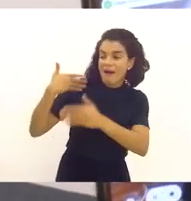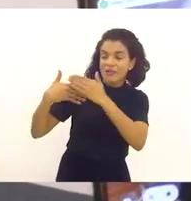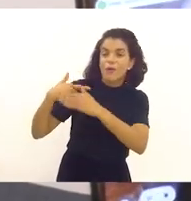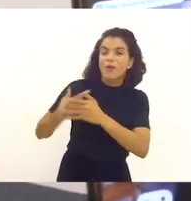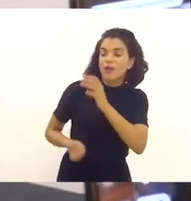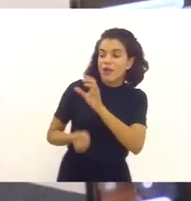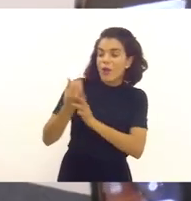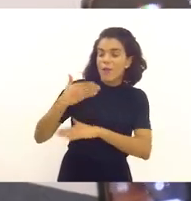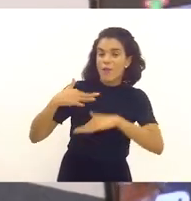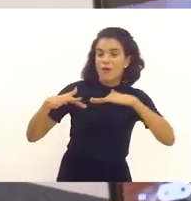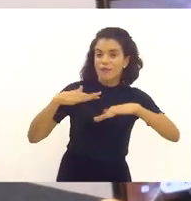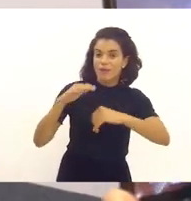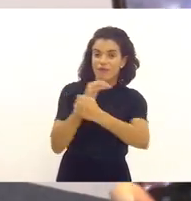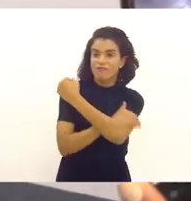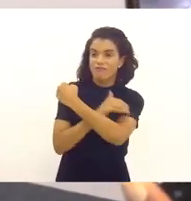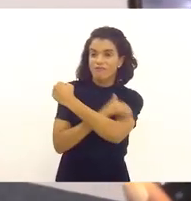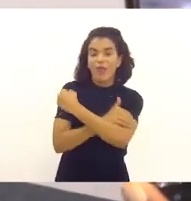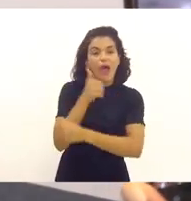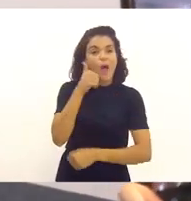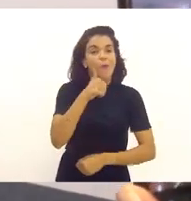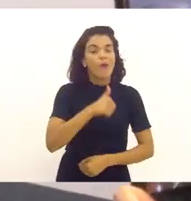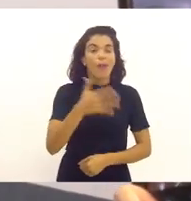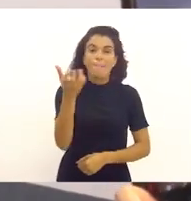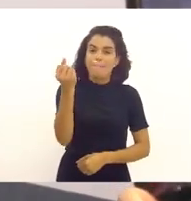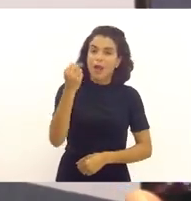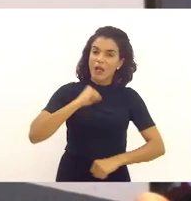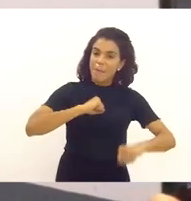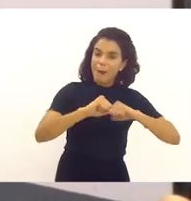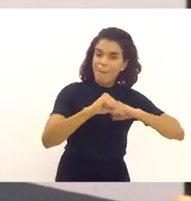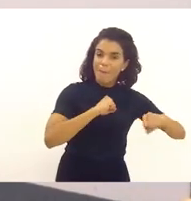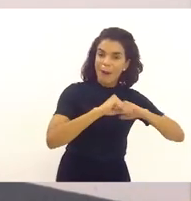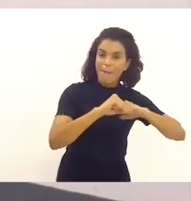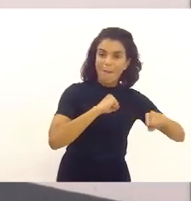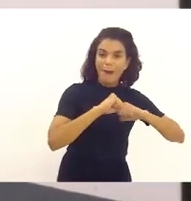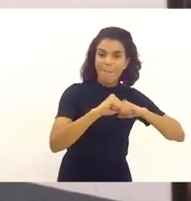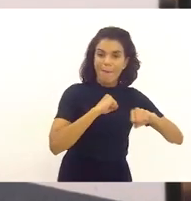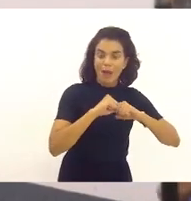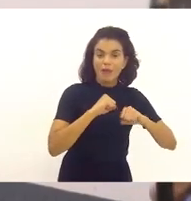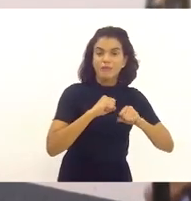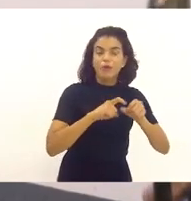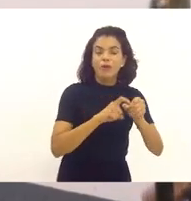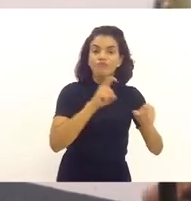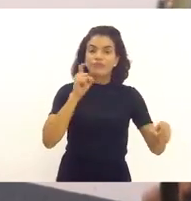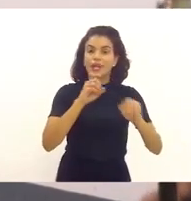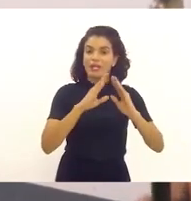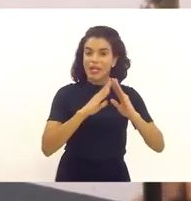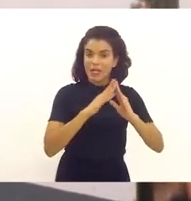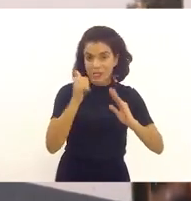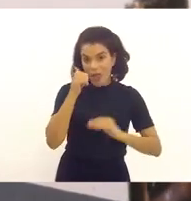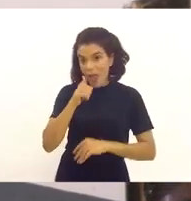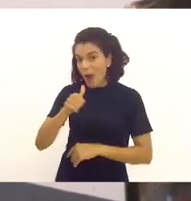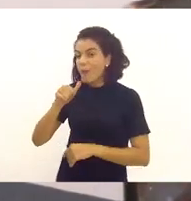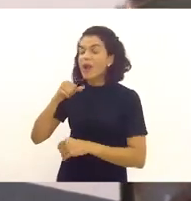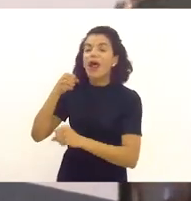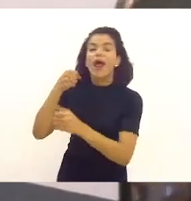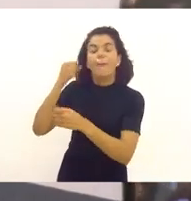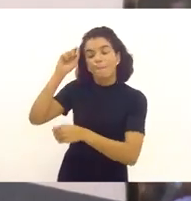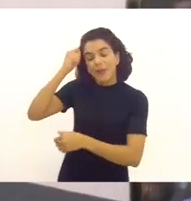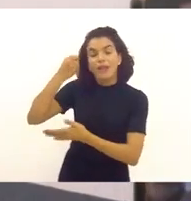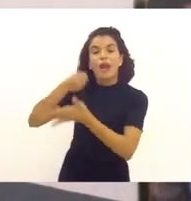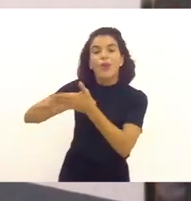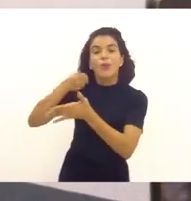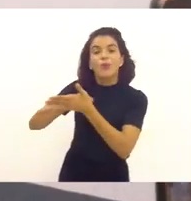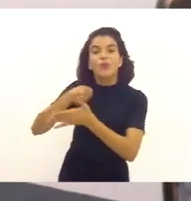primeiros movimentos feministas as mulheres brancas estavam lutando pelo Direito de poder sair de casa e as mulheres presas estavam lutando pelo direito